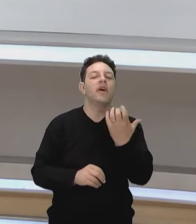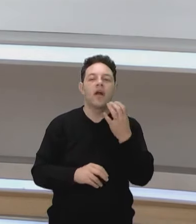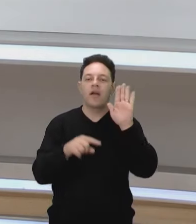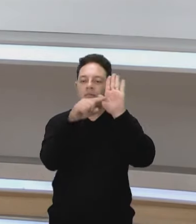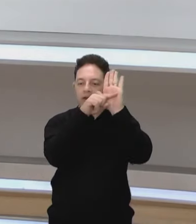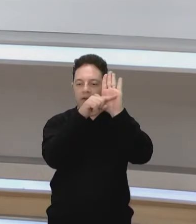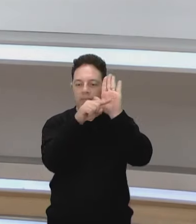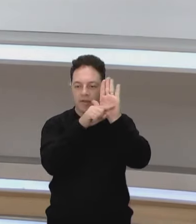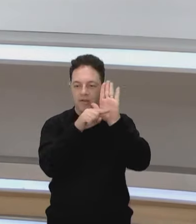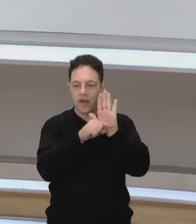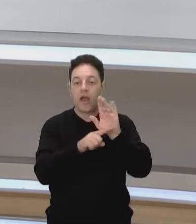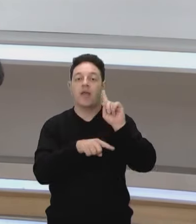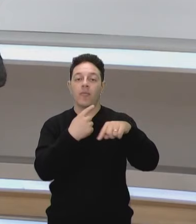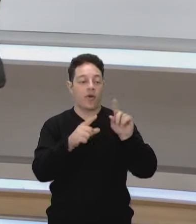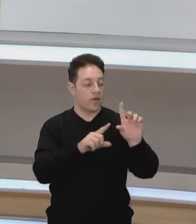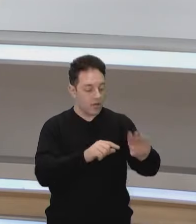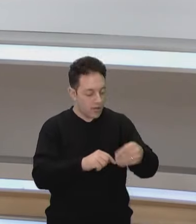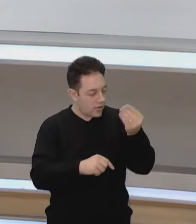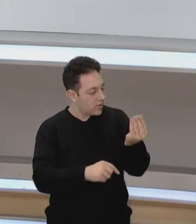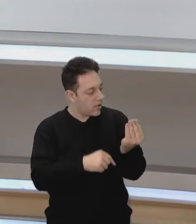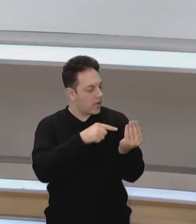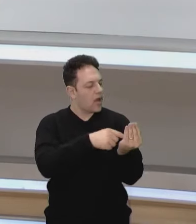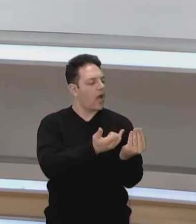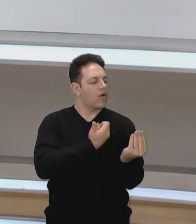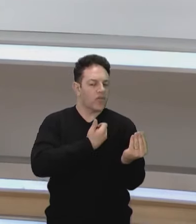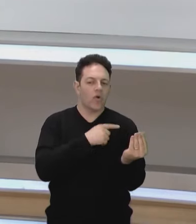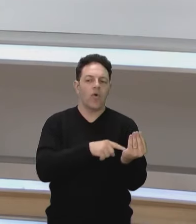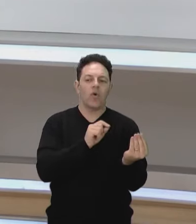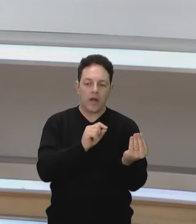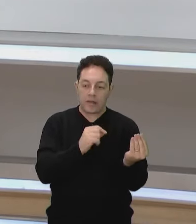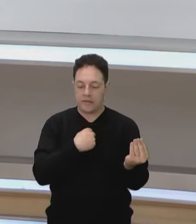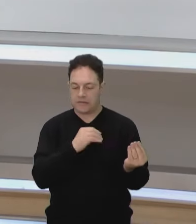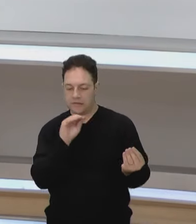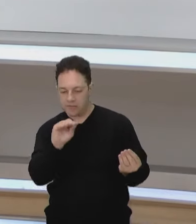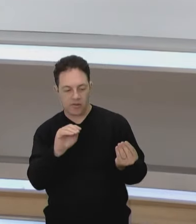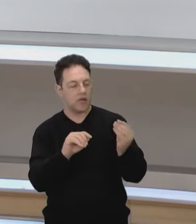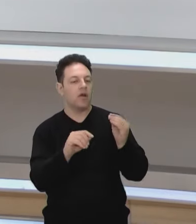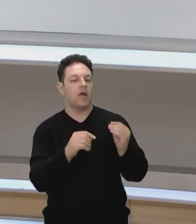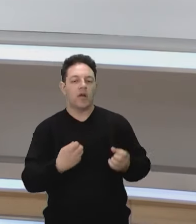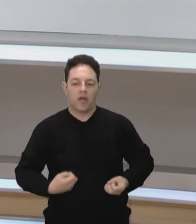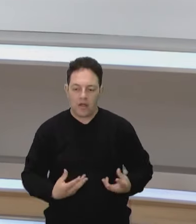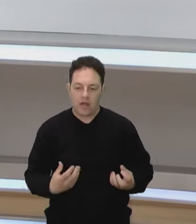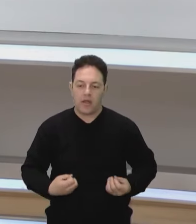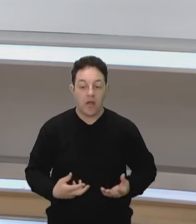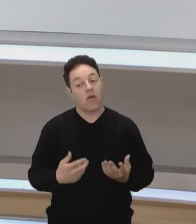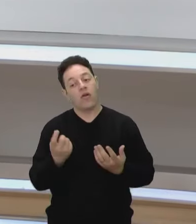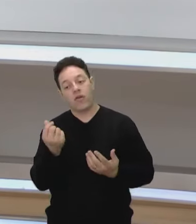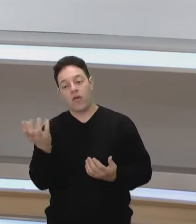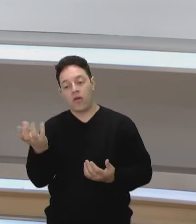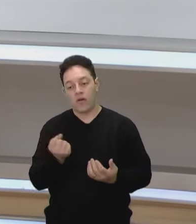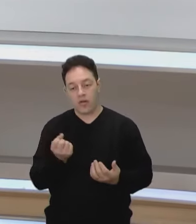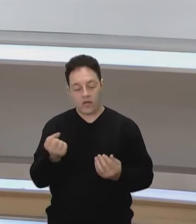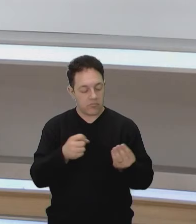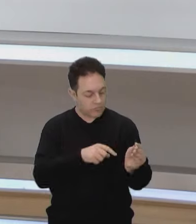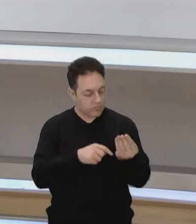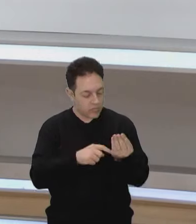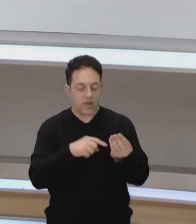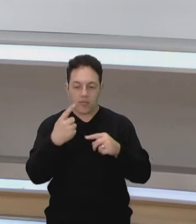aparecendo aqui as cartinhas, as decisões, e aí quanto ia gastando e o total embaixo.